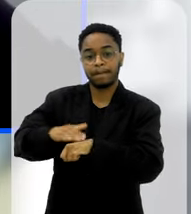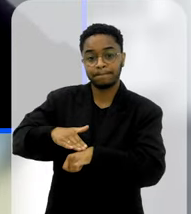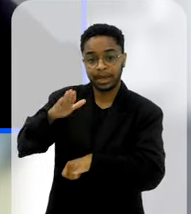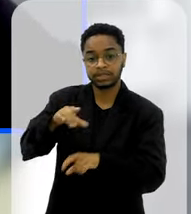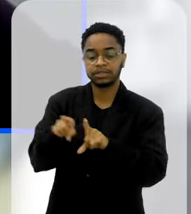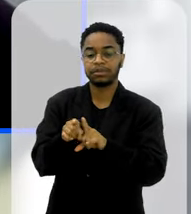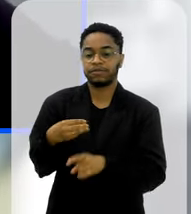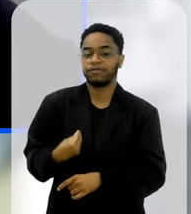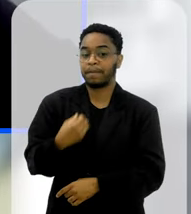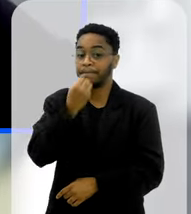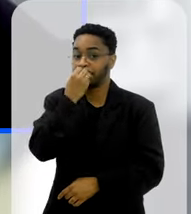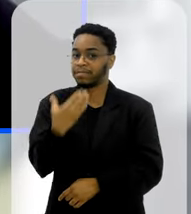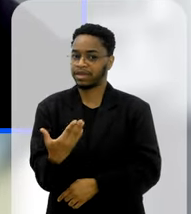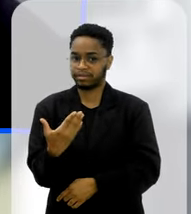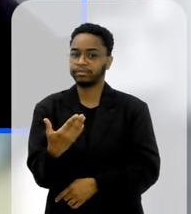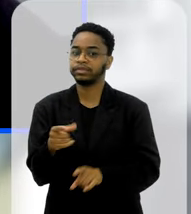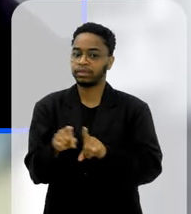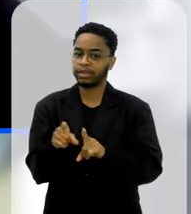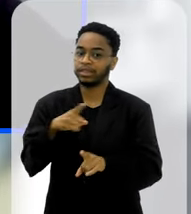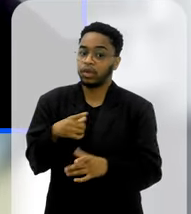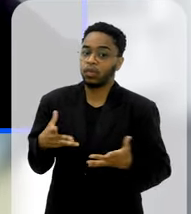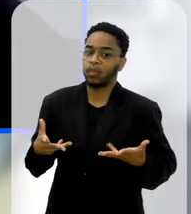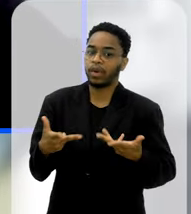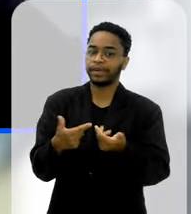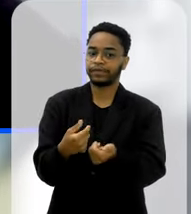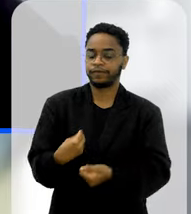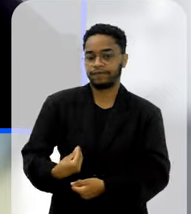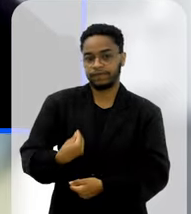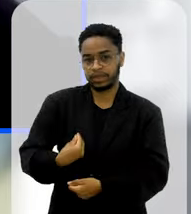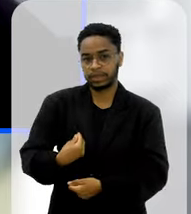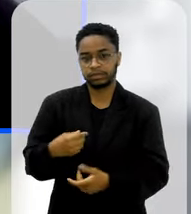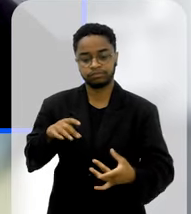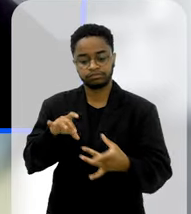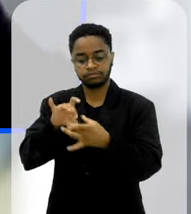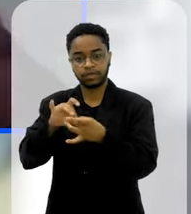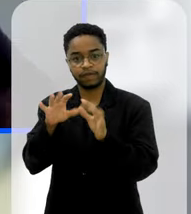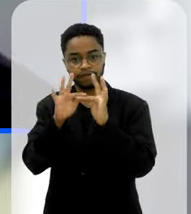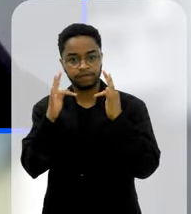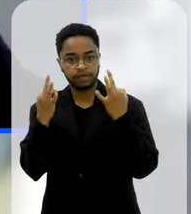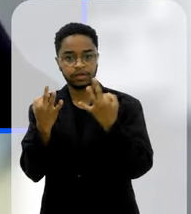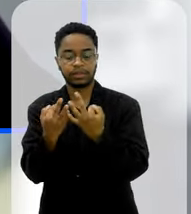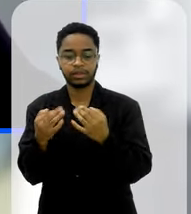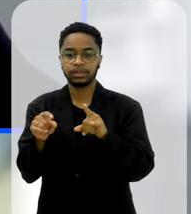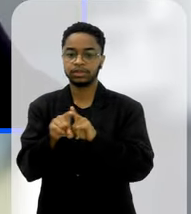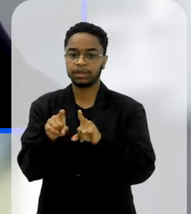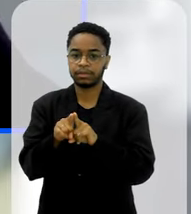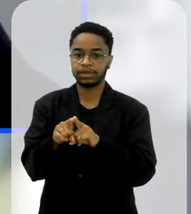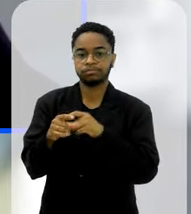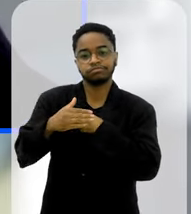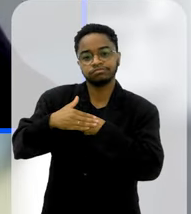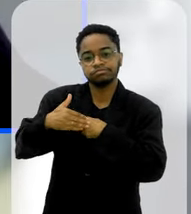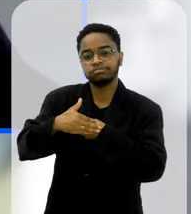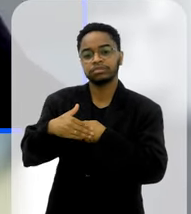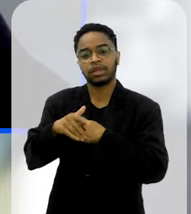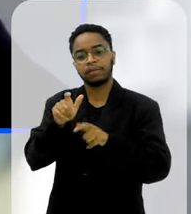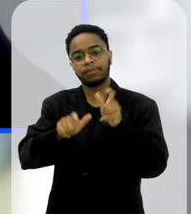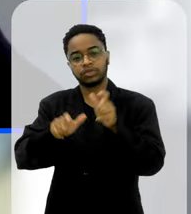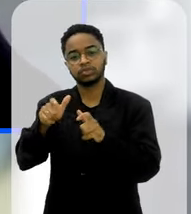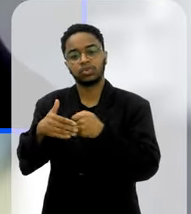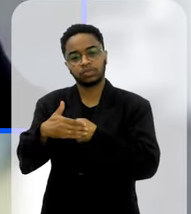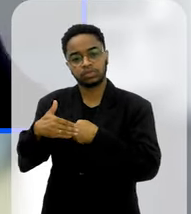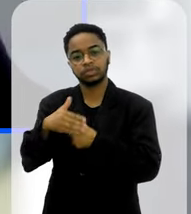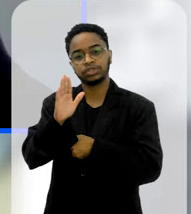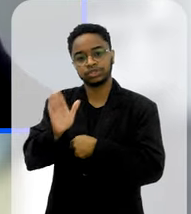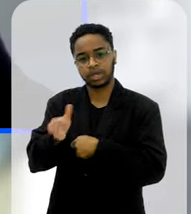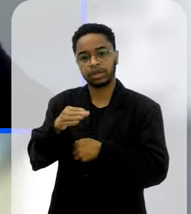pessoas possam viver mais e bem, mais e com qualidade, né? Se integrar na sua família, ser um ente